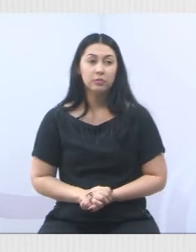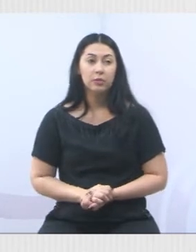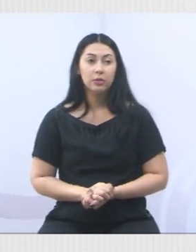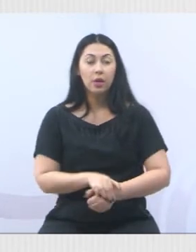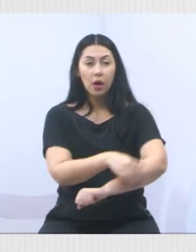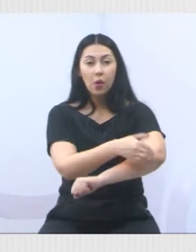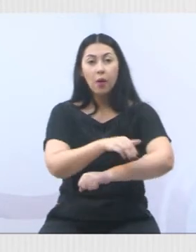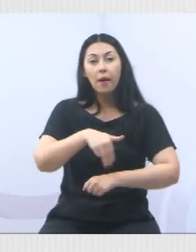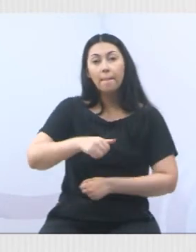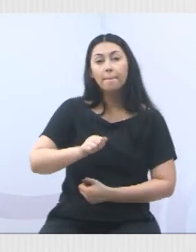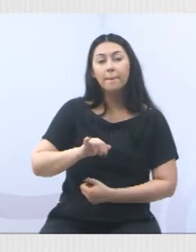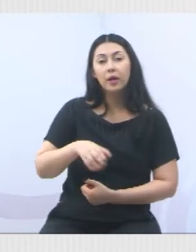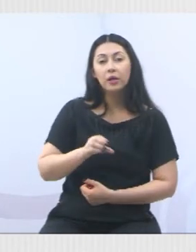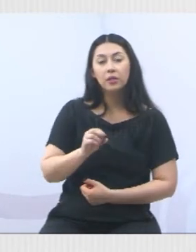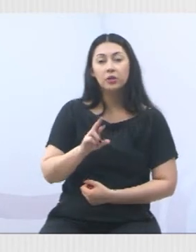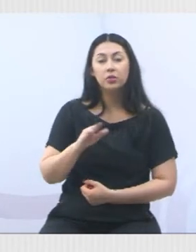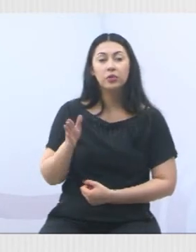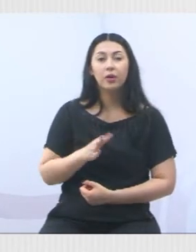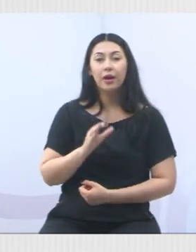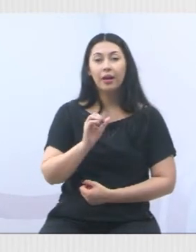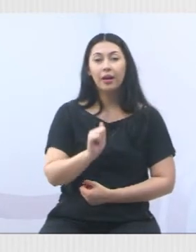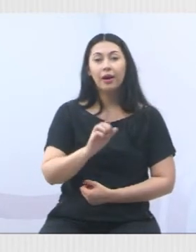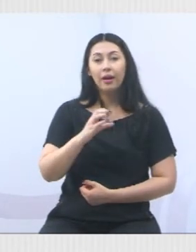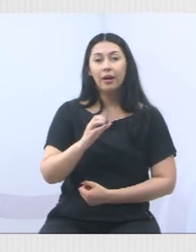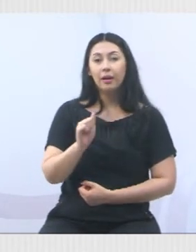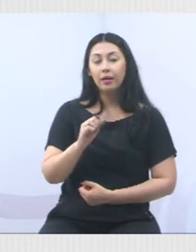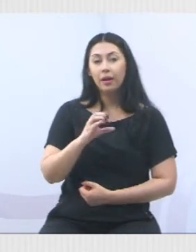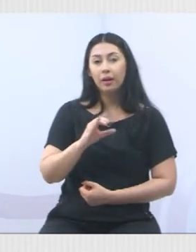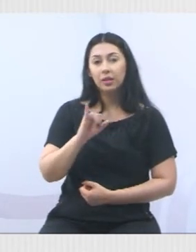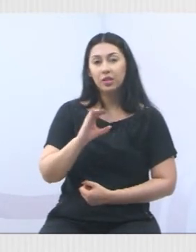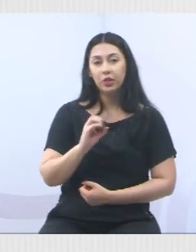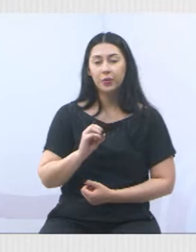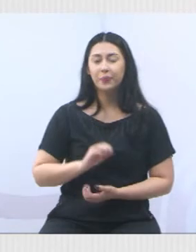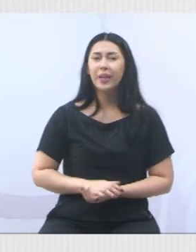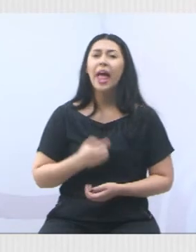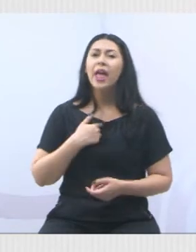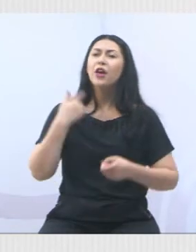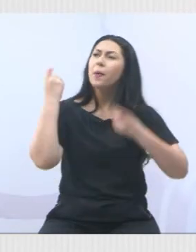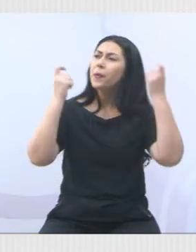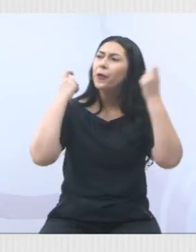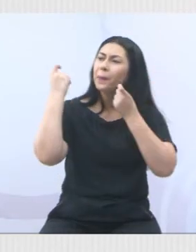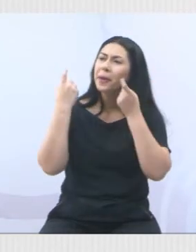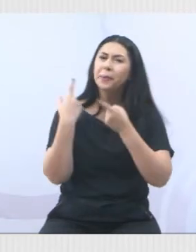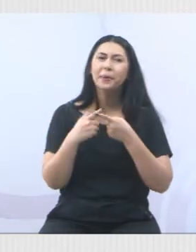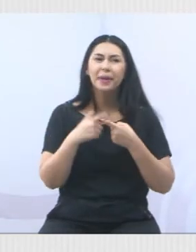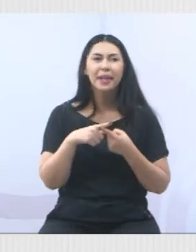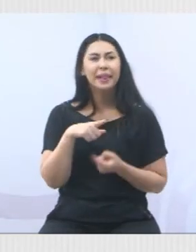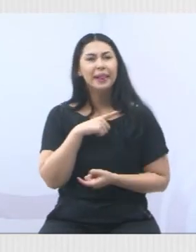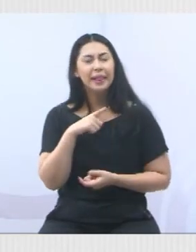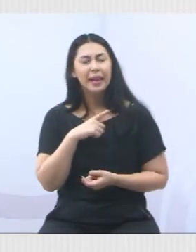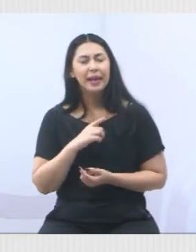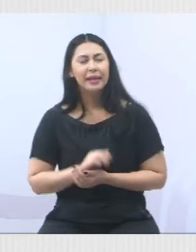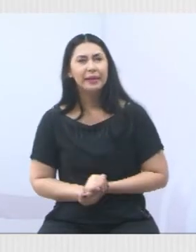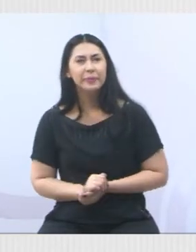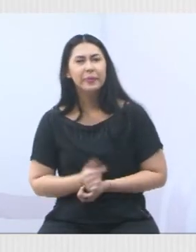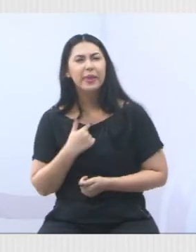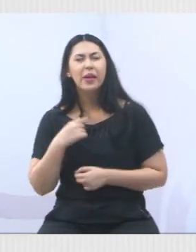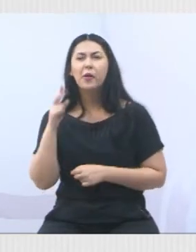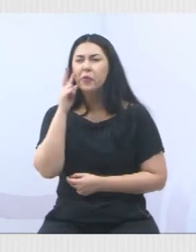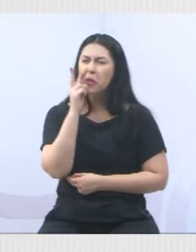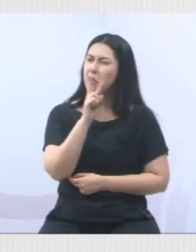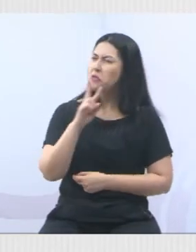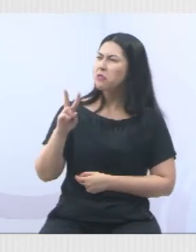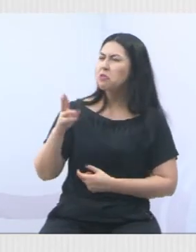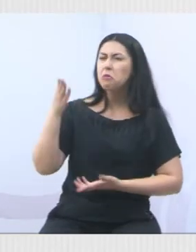Major Acácio Ferreira, no Jardim Paraíba, mais entulho. Sabe o que me preocupa mais? São as carroças, né? Eu tenho visto de